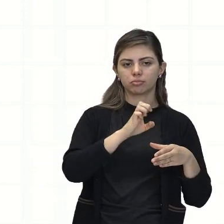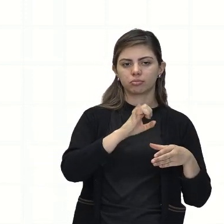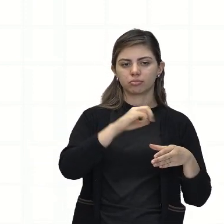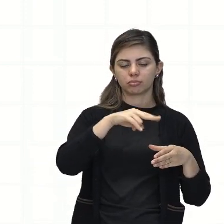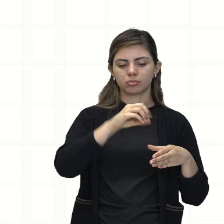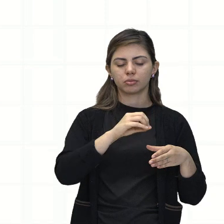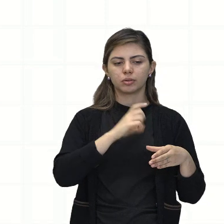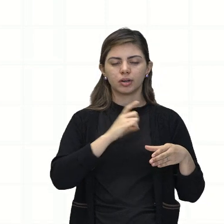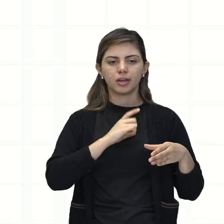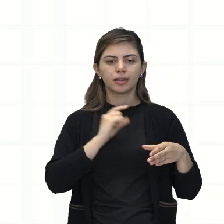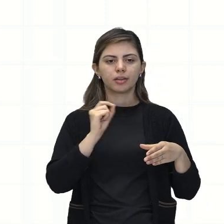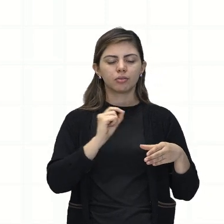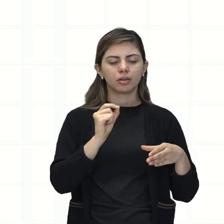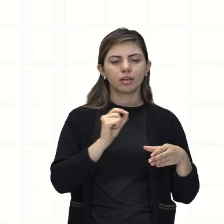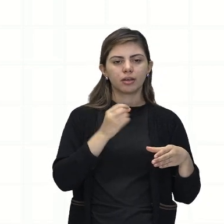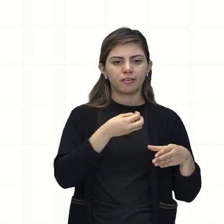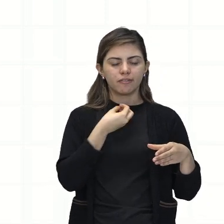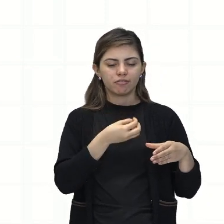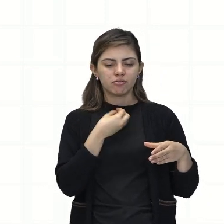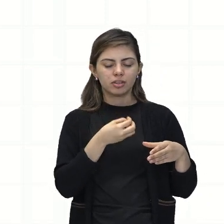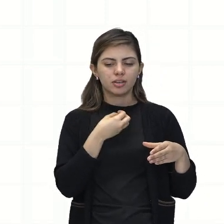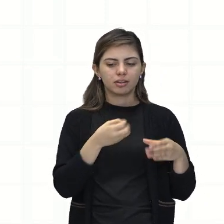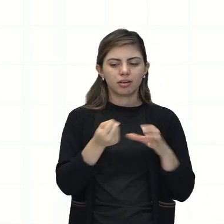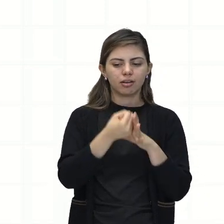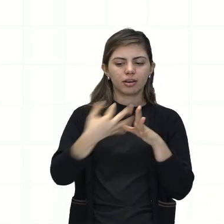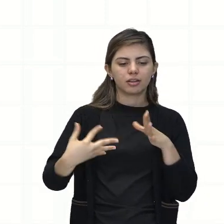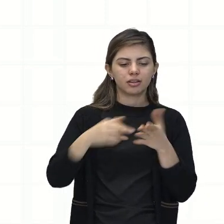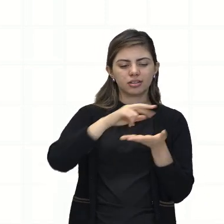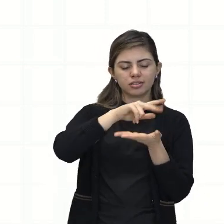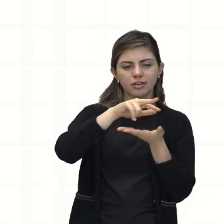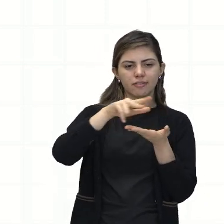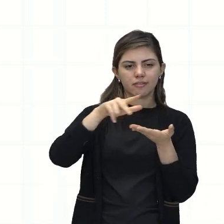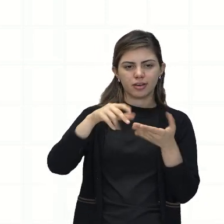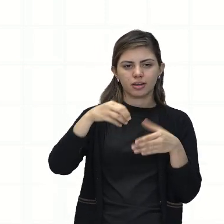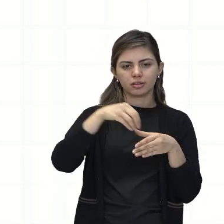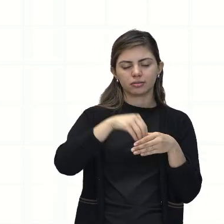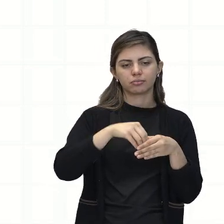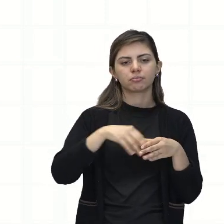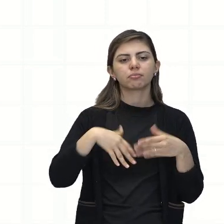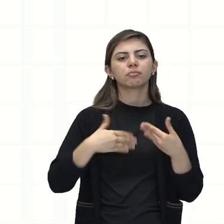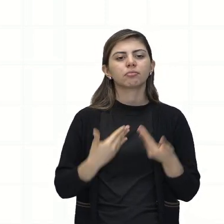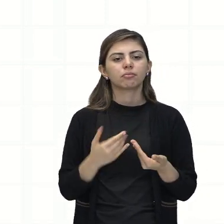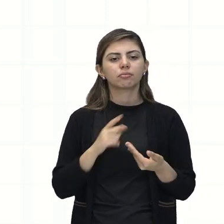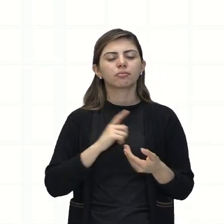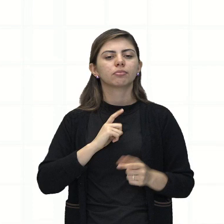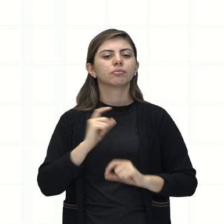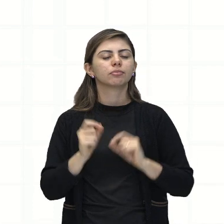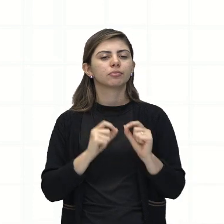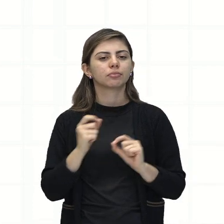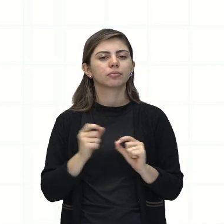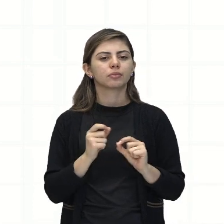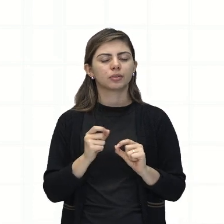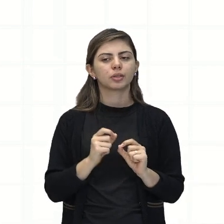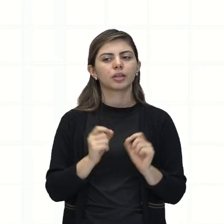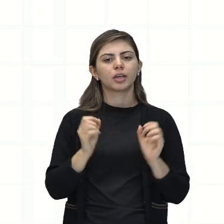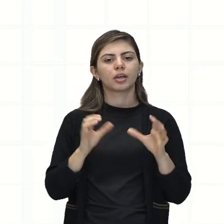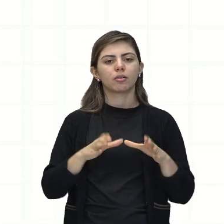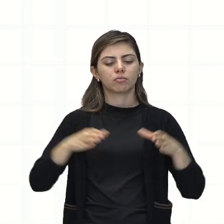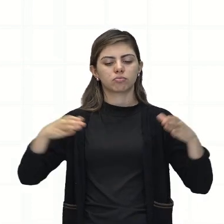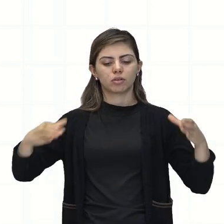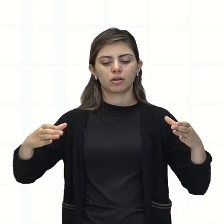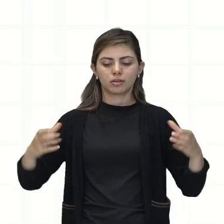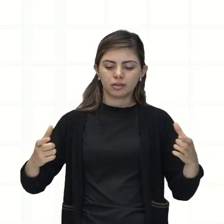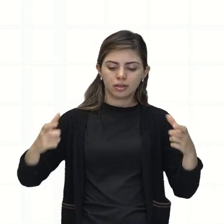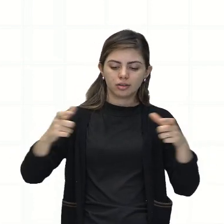com características diversas e isso vai havendo uma classificação nestas